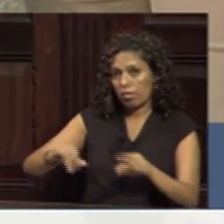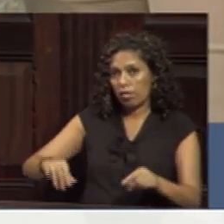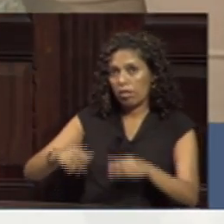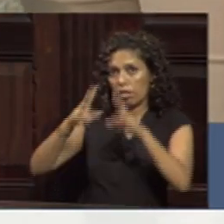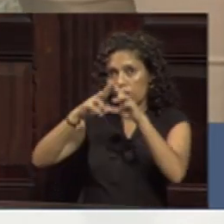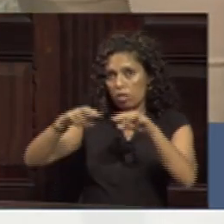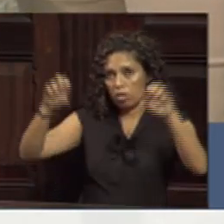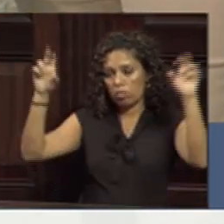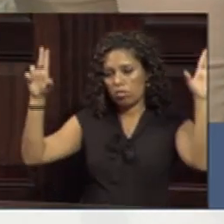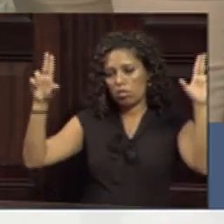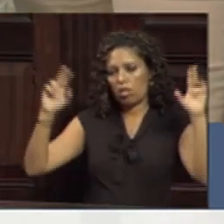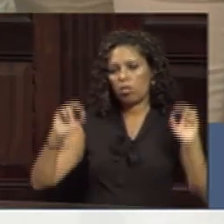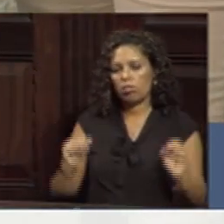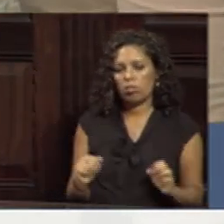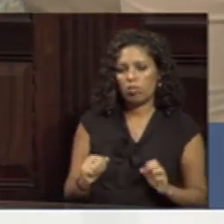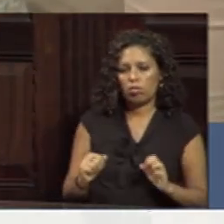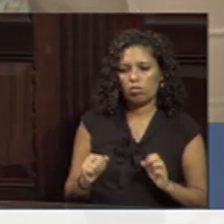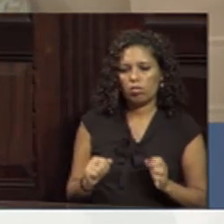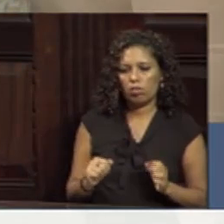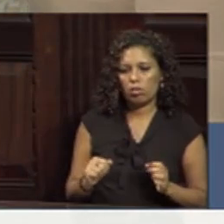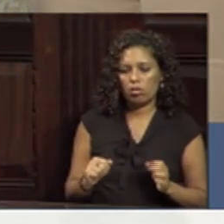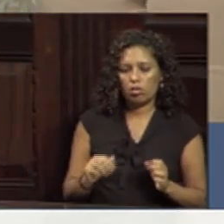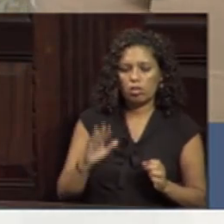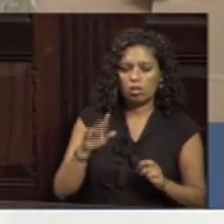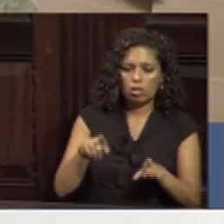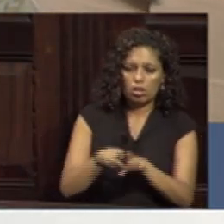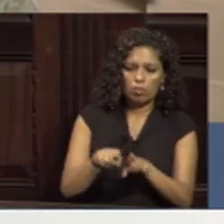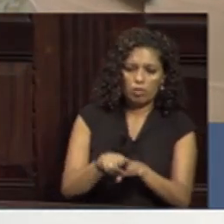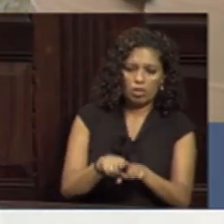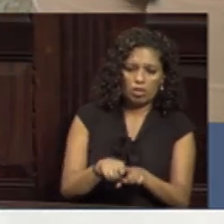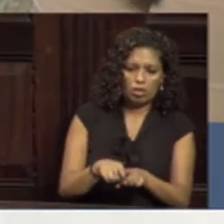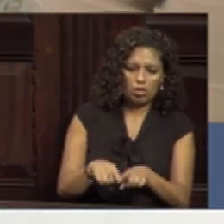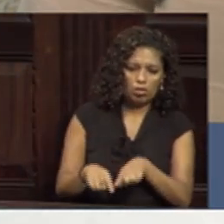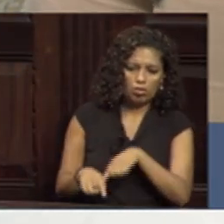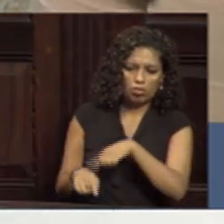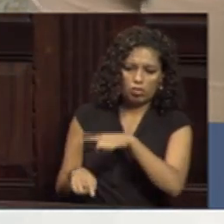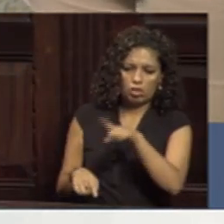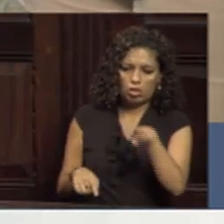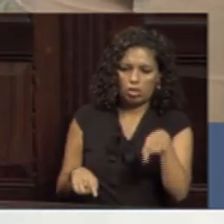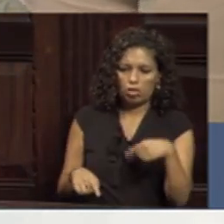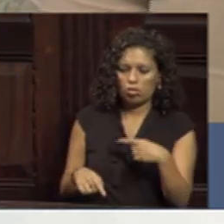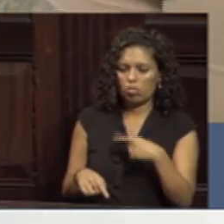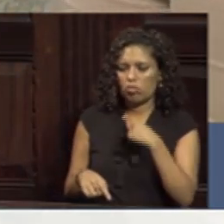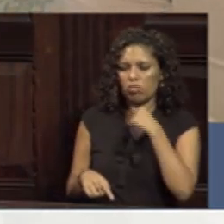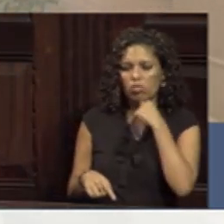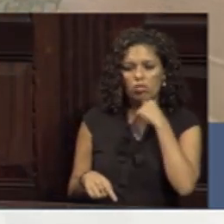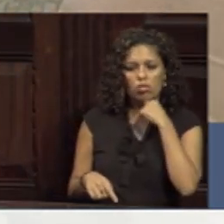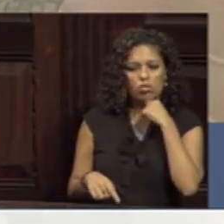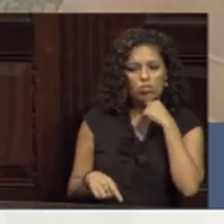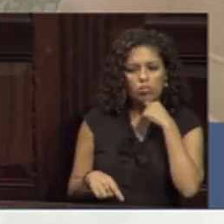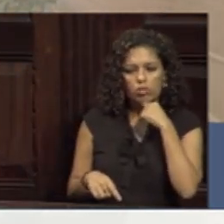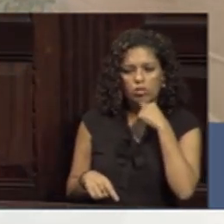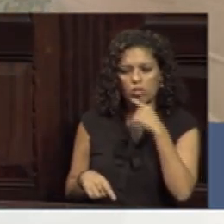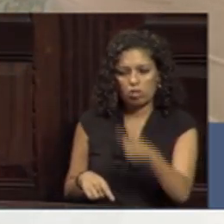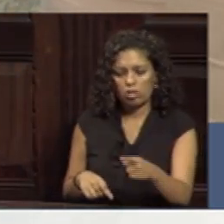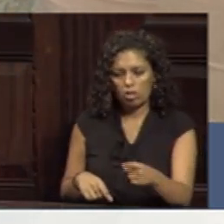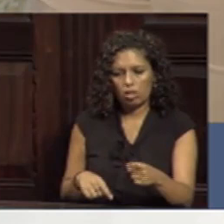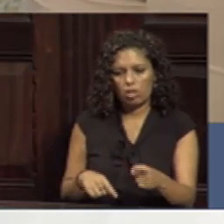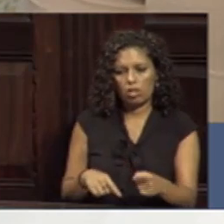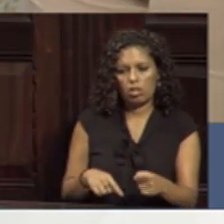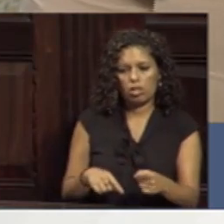chegar. Mas de qualquer maneira vocês vão pagar aqui. E mais, vocês não vão conseguir exterminar